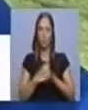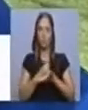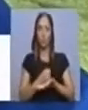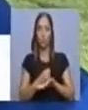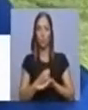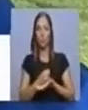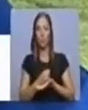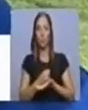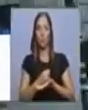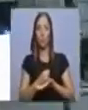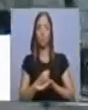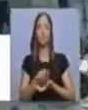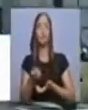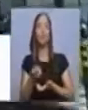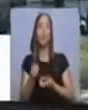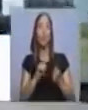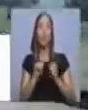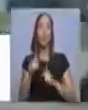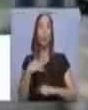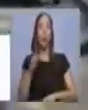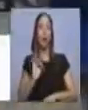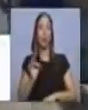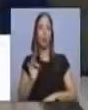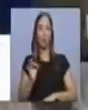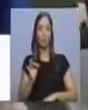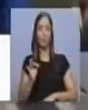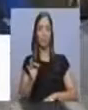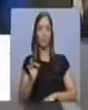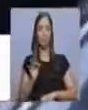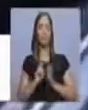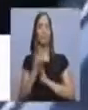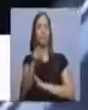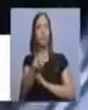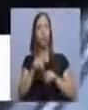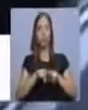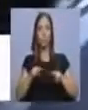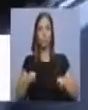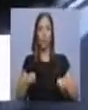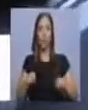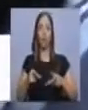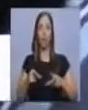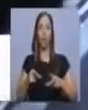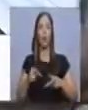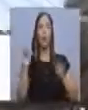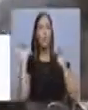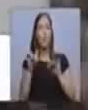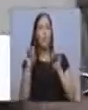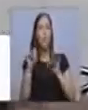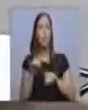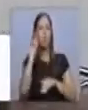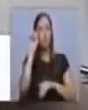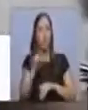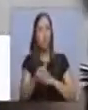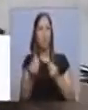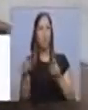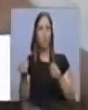um serviço gratuito, cumpre 9 entradas aqui dentro do hospital. Tem muita afluência durante o dia, ainda há